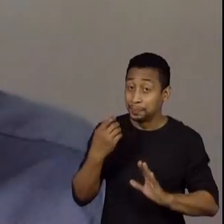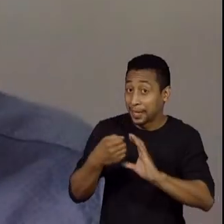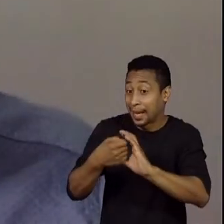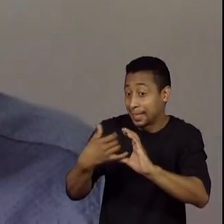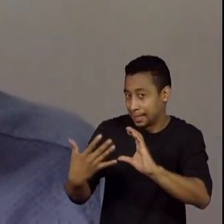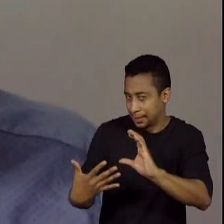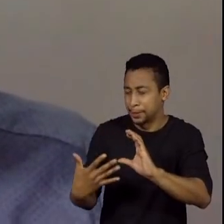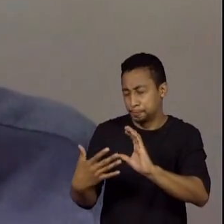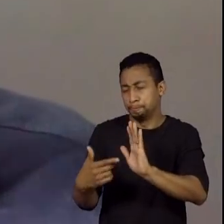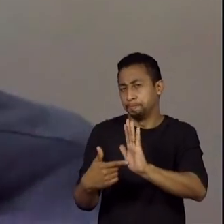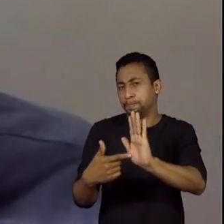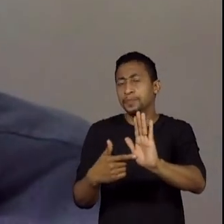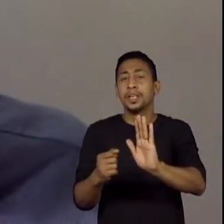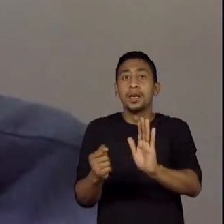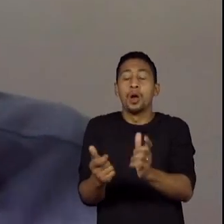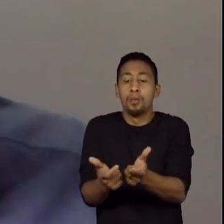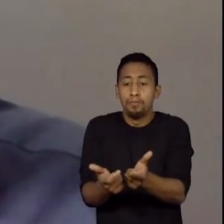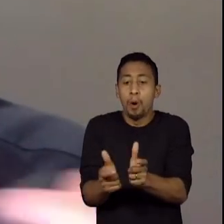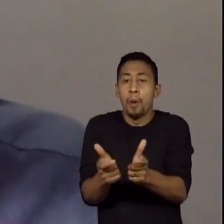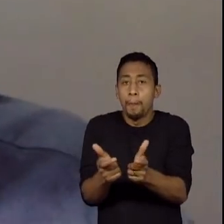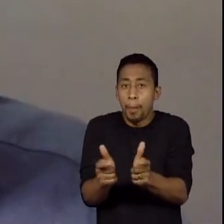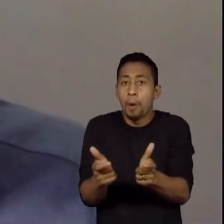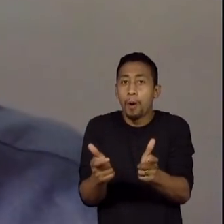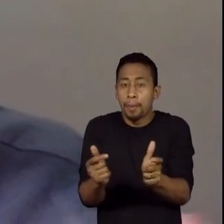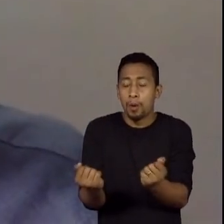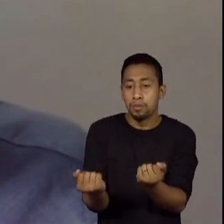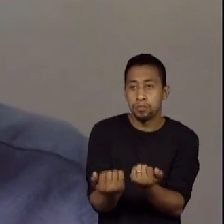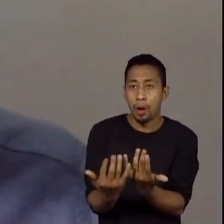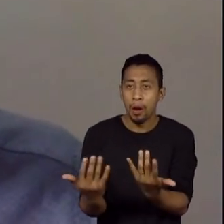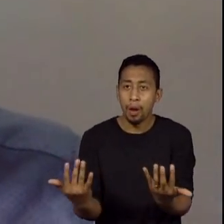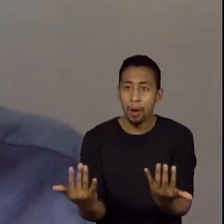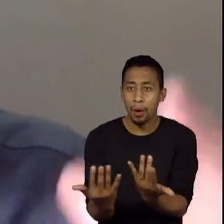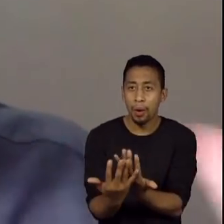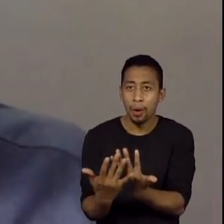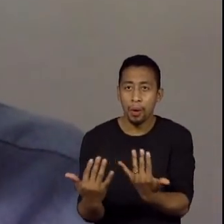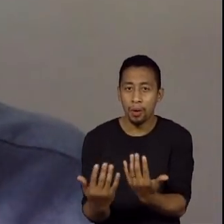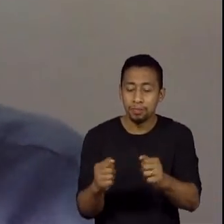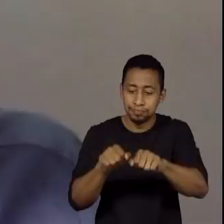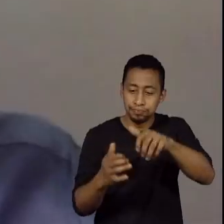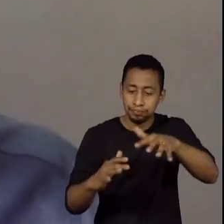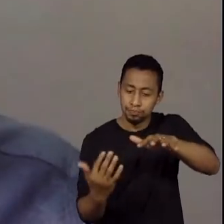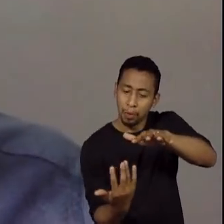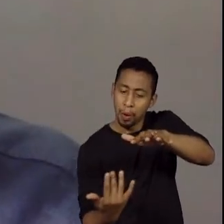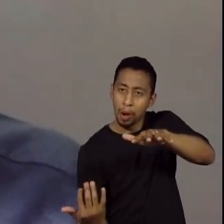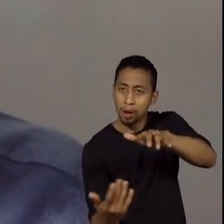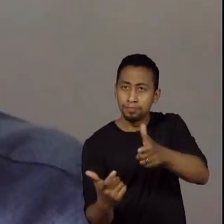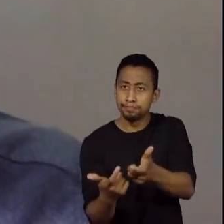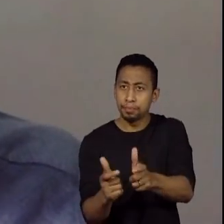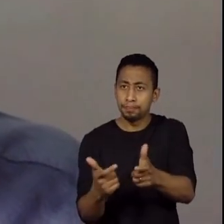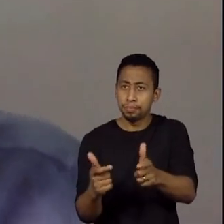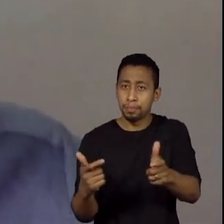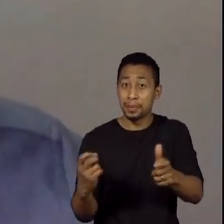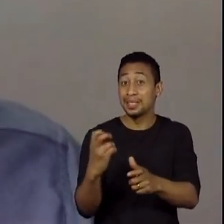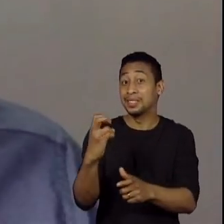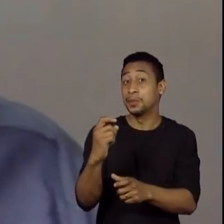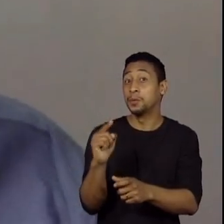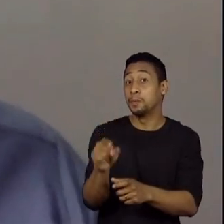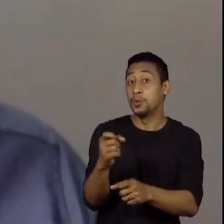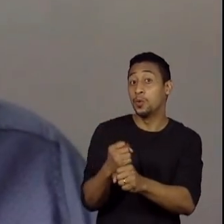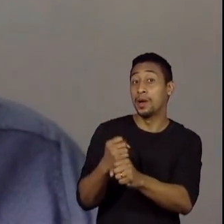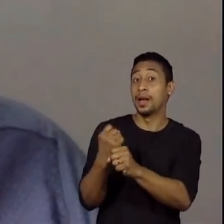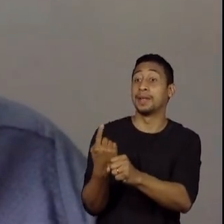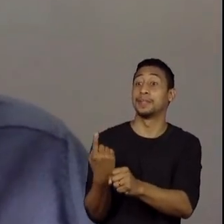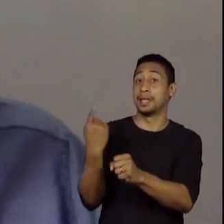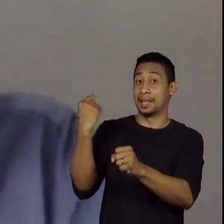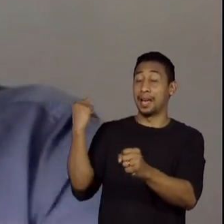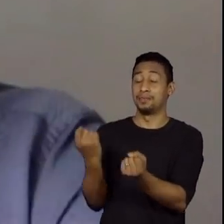começou o seu crescimento há 5 mil anos atrás. A gente já conseguiu fazer pesquisas sobre um olhar geológico e ter